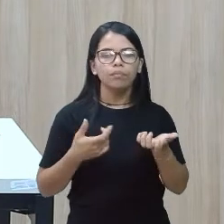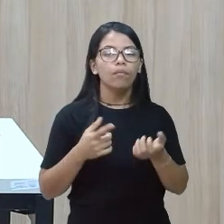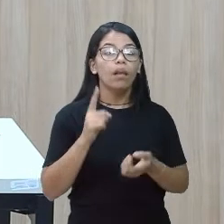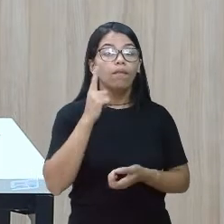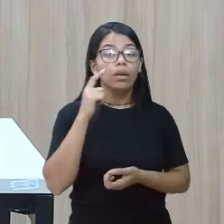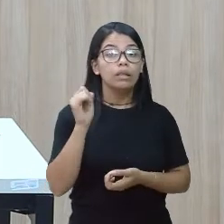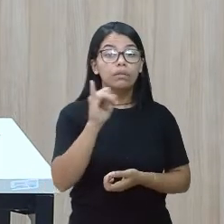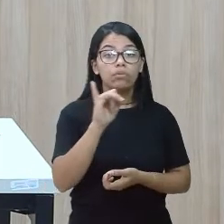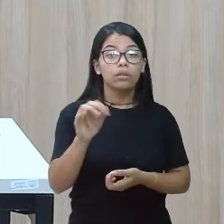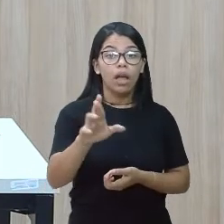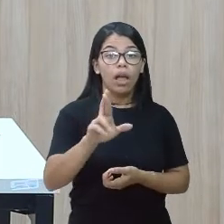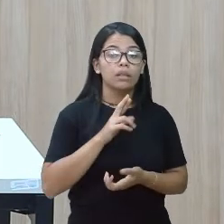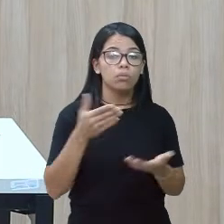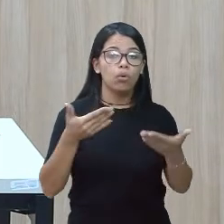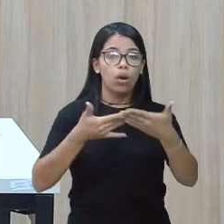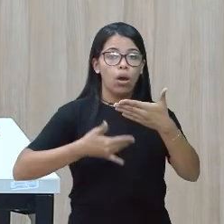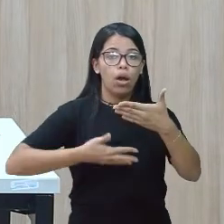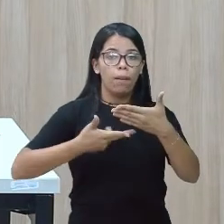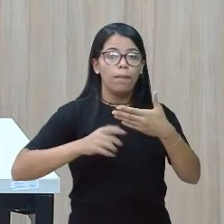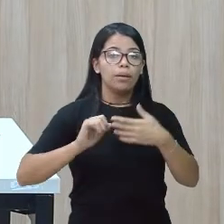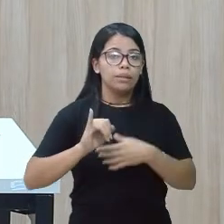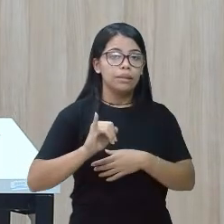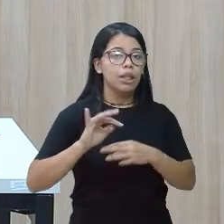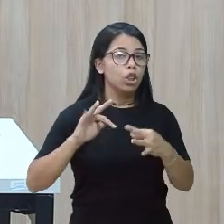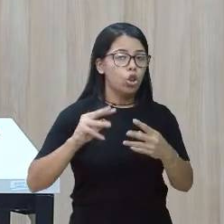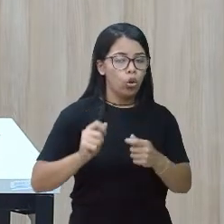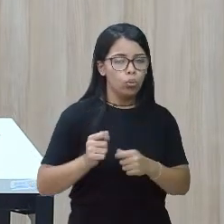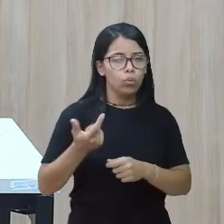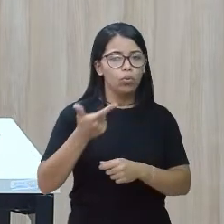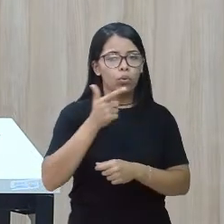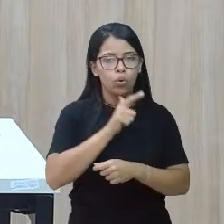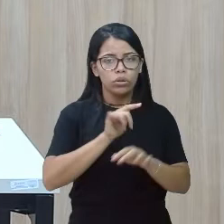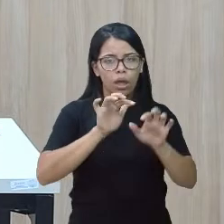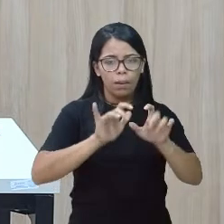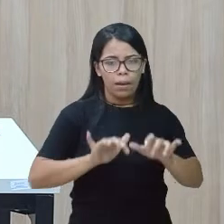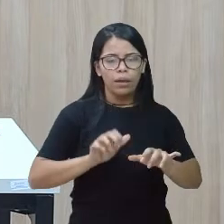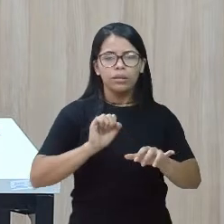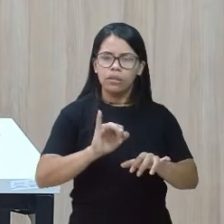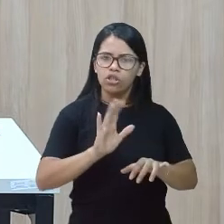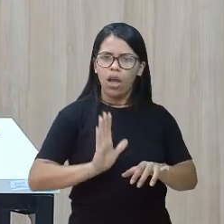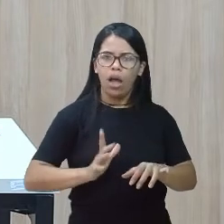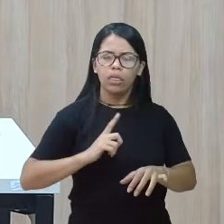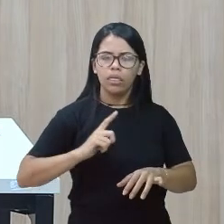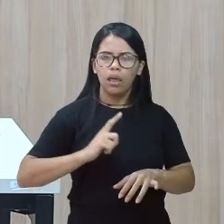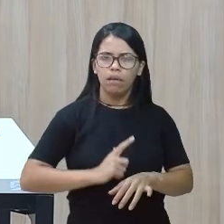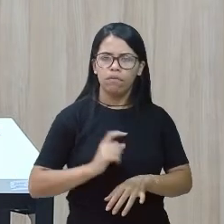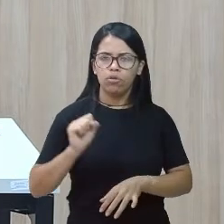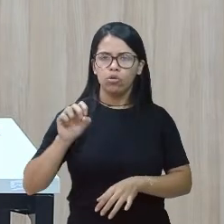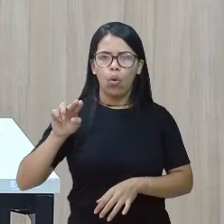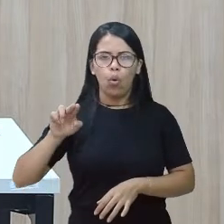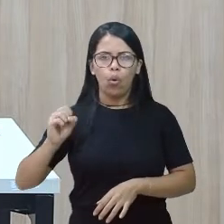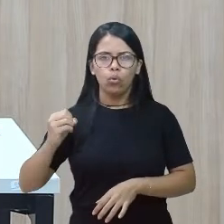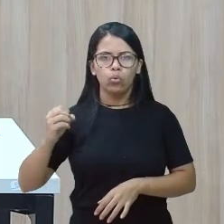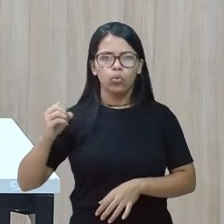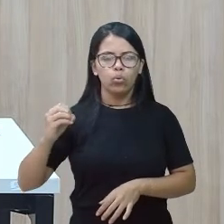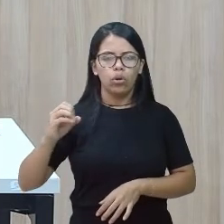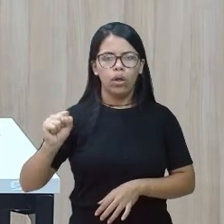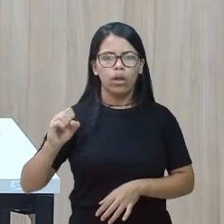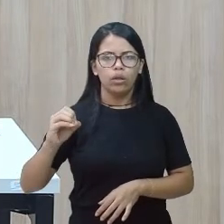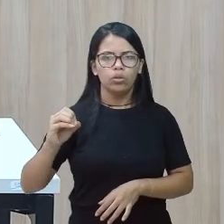vocês. Vamos ver se cada um escreve, né? Se já teve soluço, se já viu alguém com soluço. Como é que